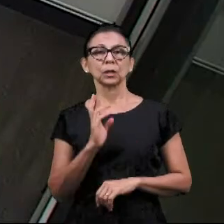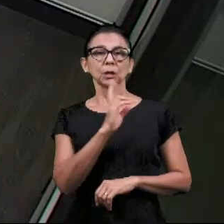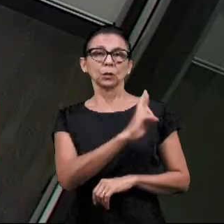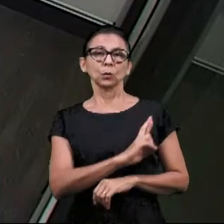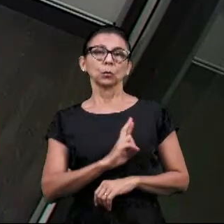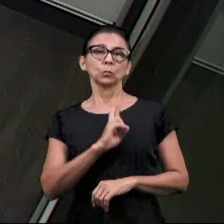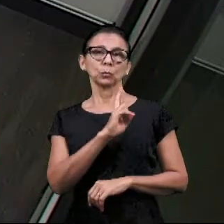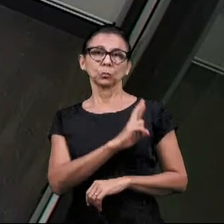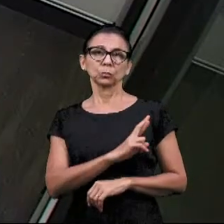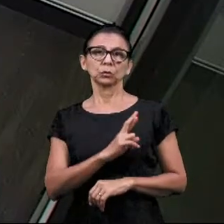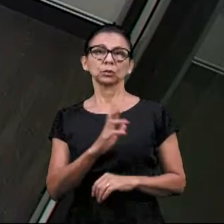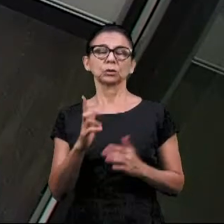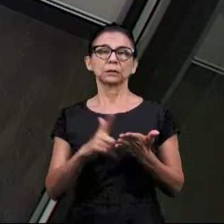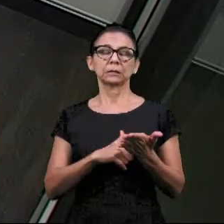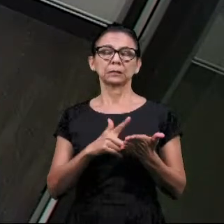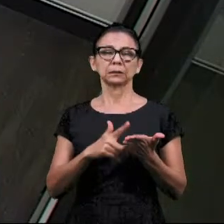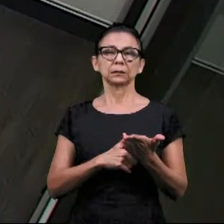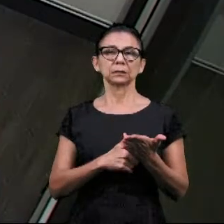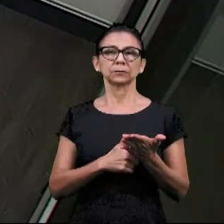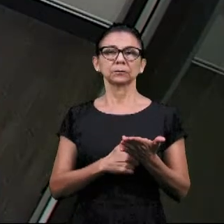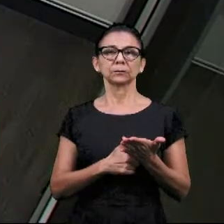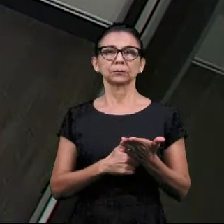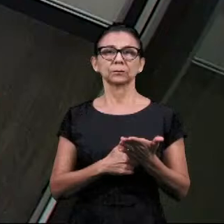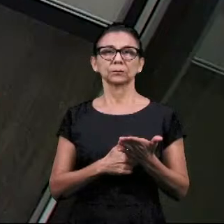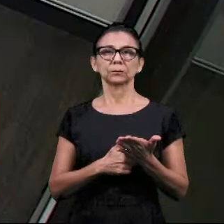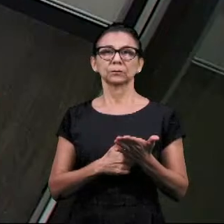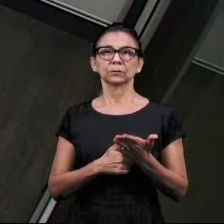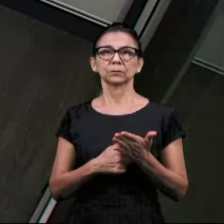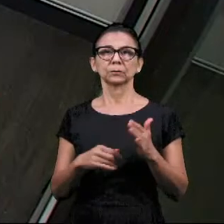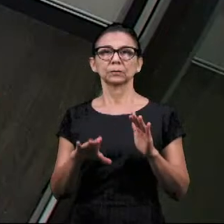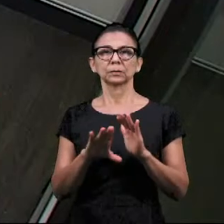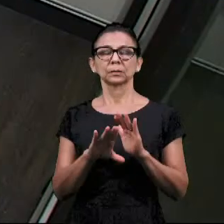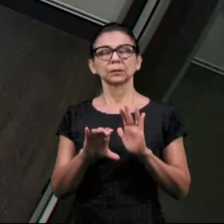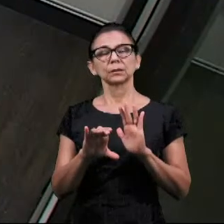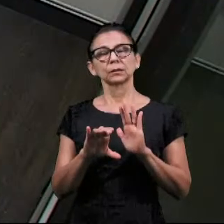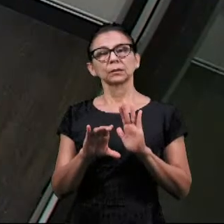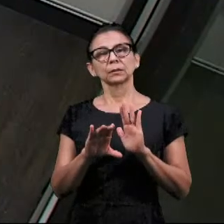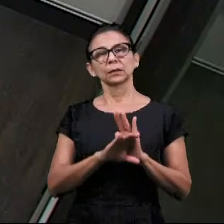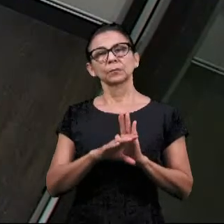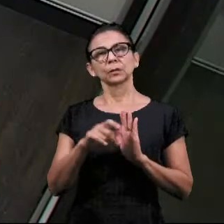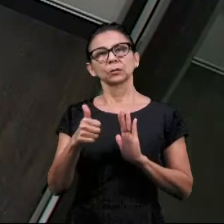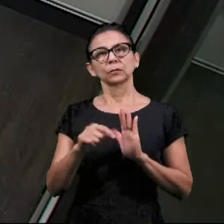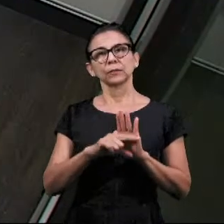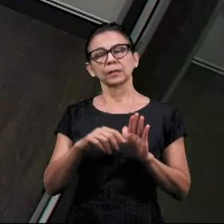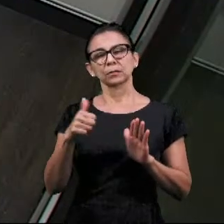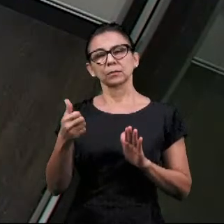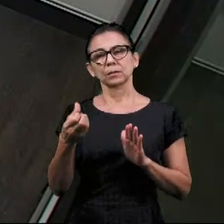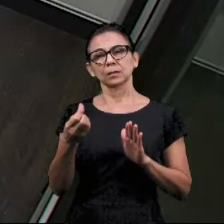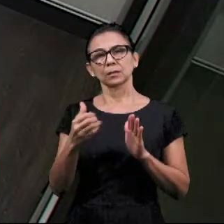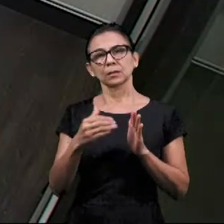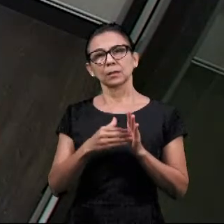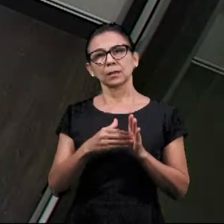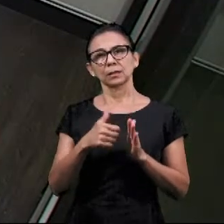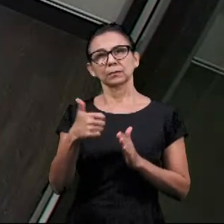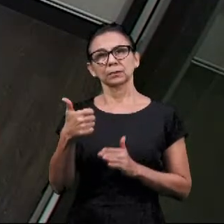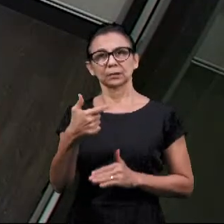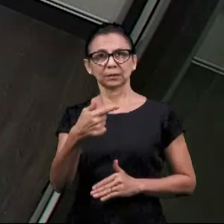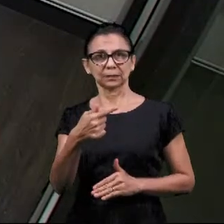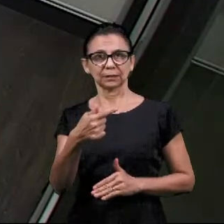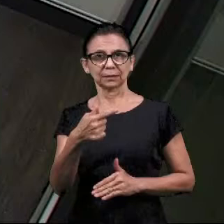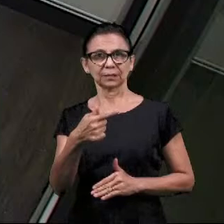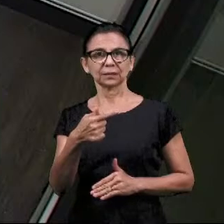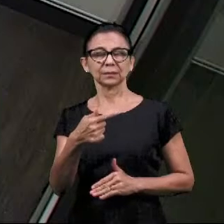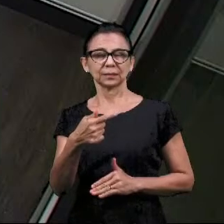livro de Ruth, no capítulo 1, os versos 16 e 17. Esse